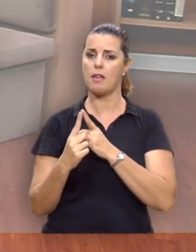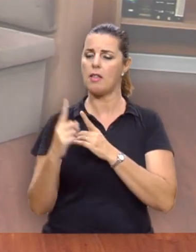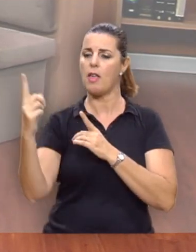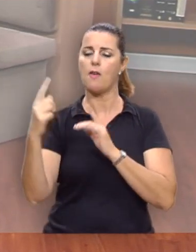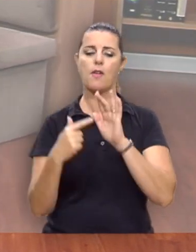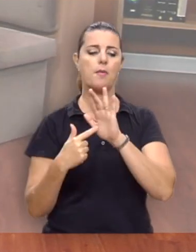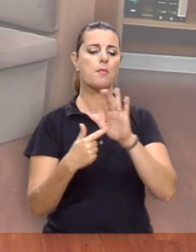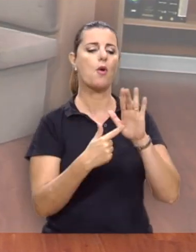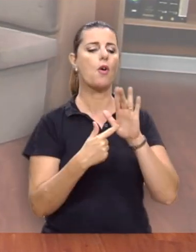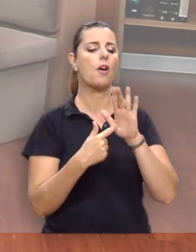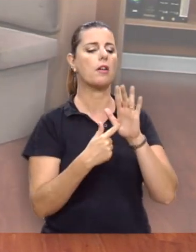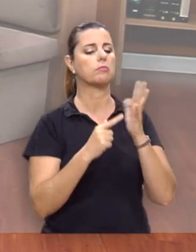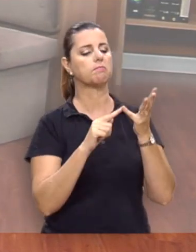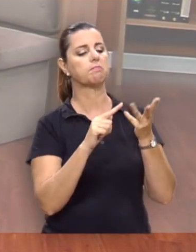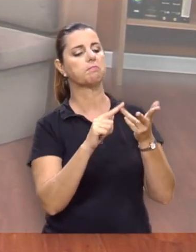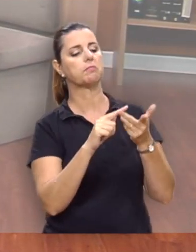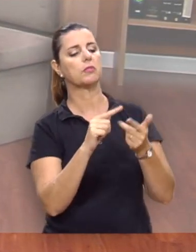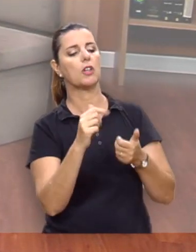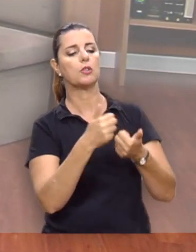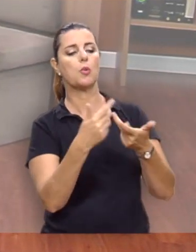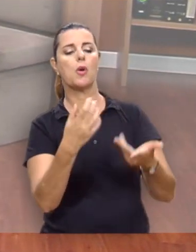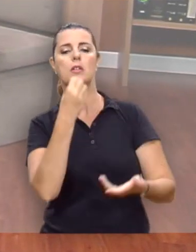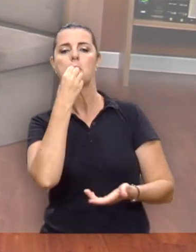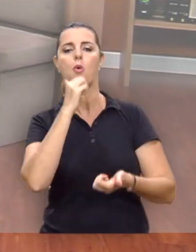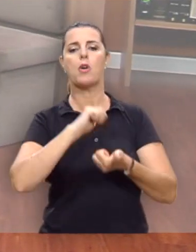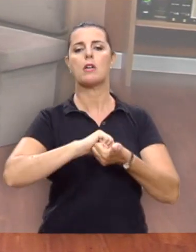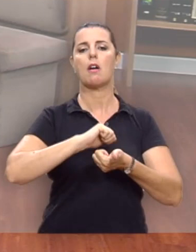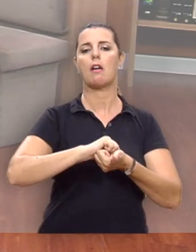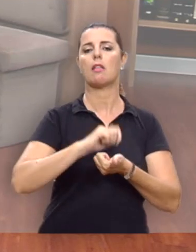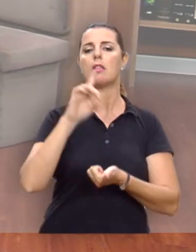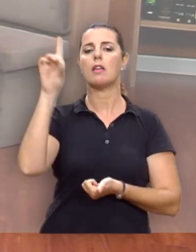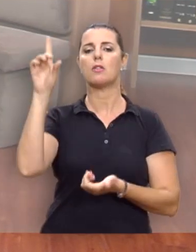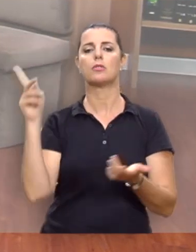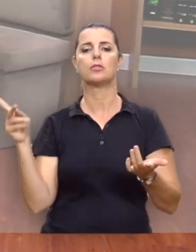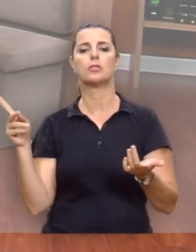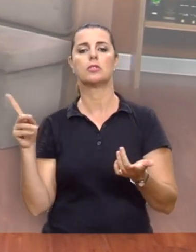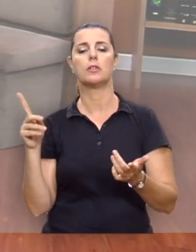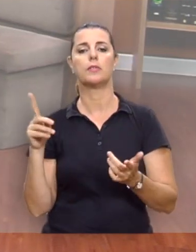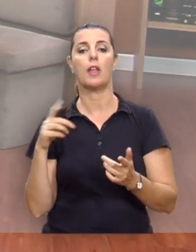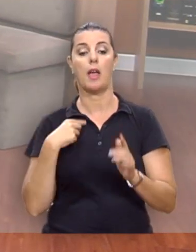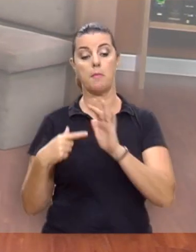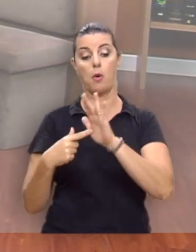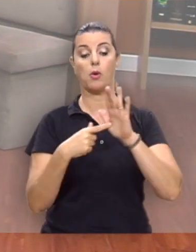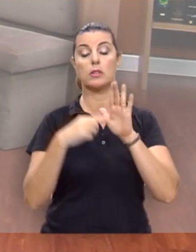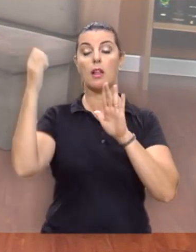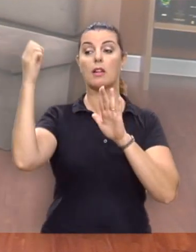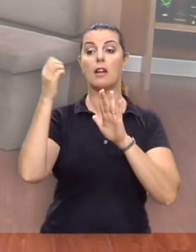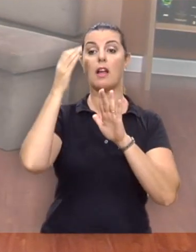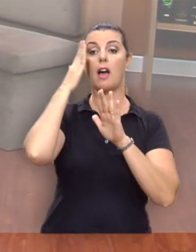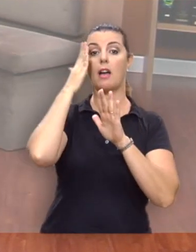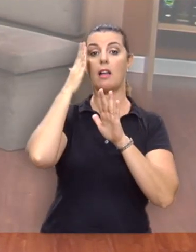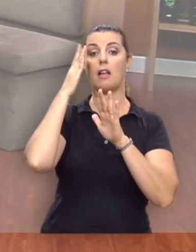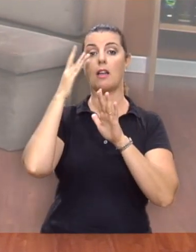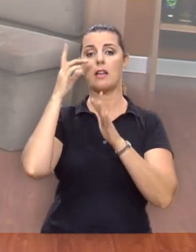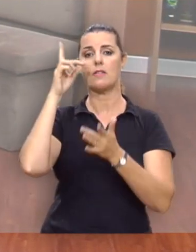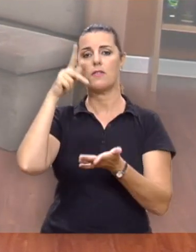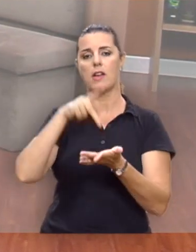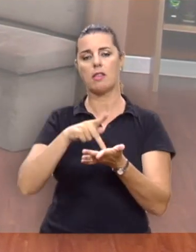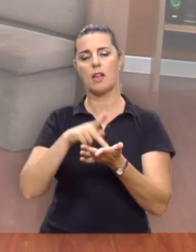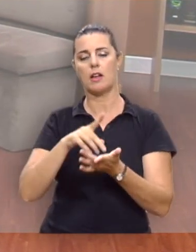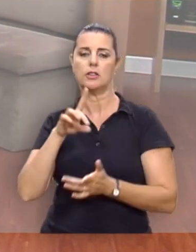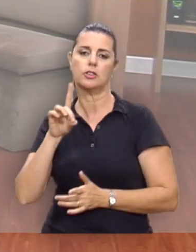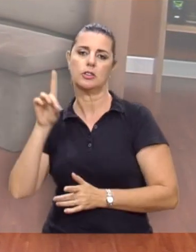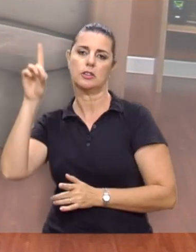veio para manifestar esta ou aquela virtude, este ou aquele atributo de Deus. Ele veio para revelar Deus na sua essência